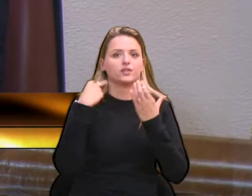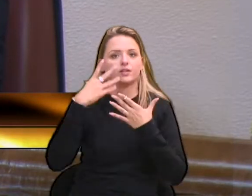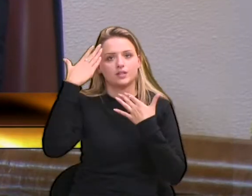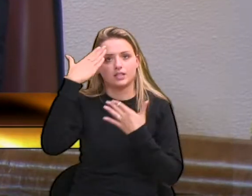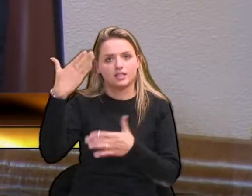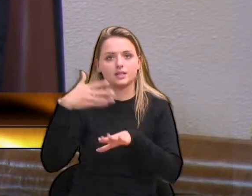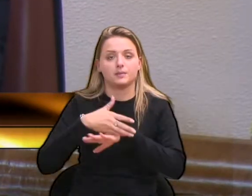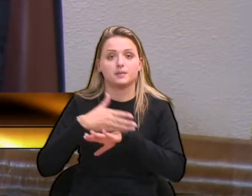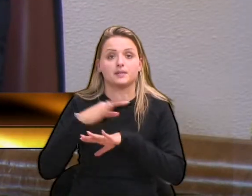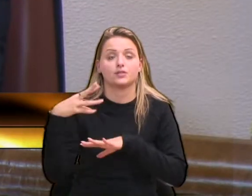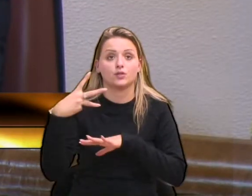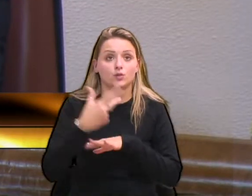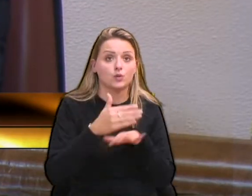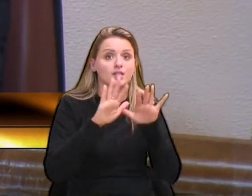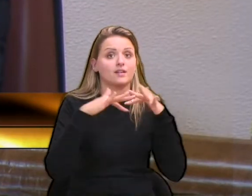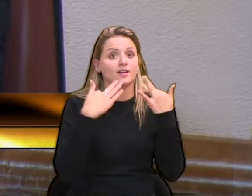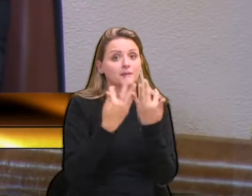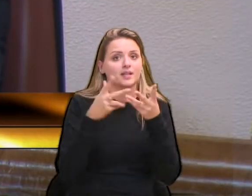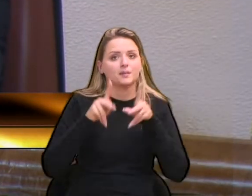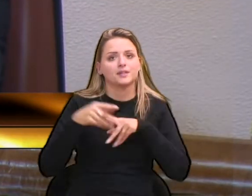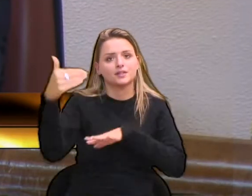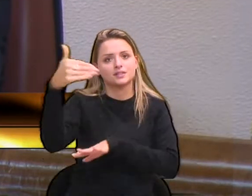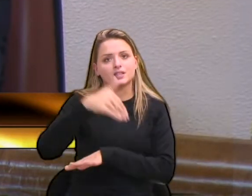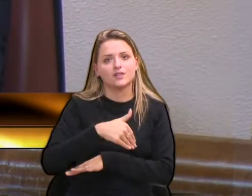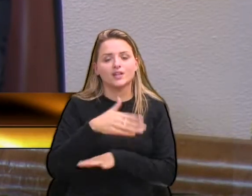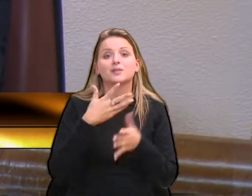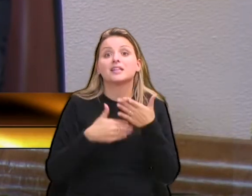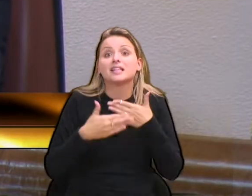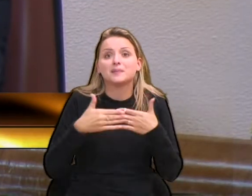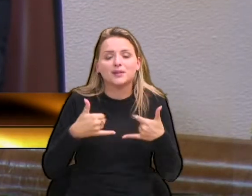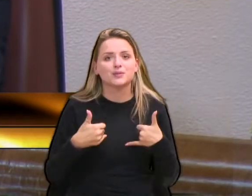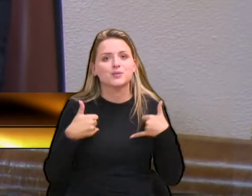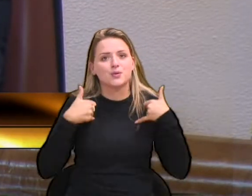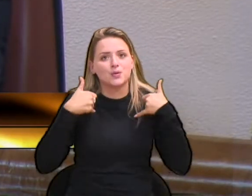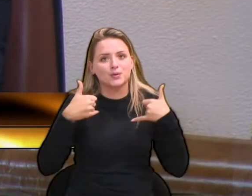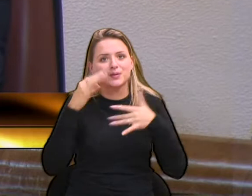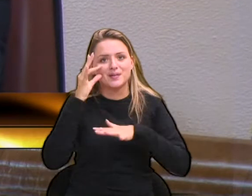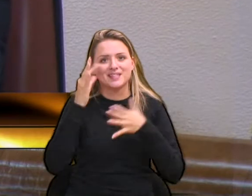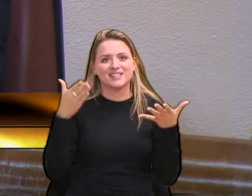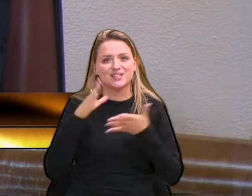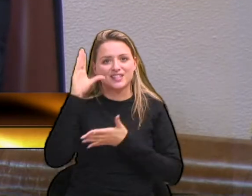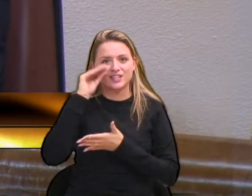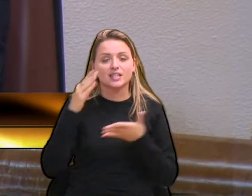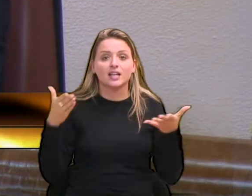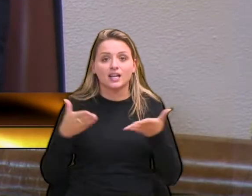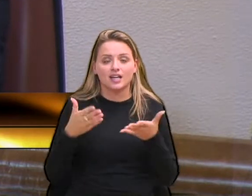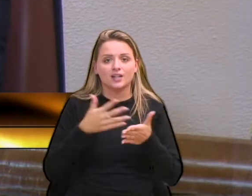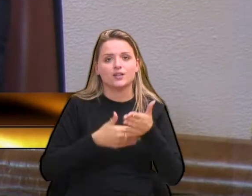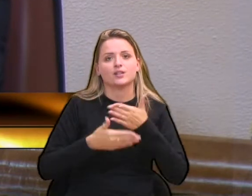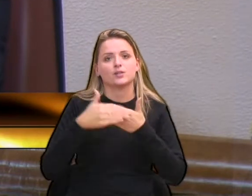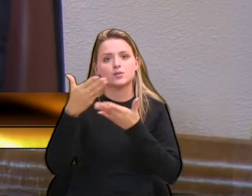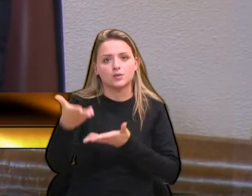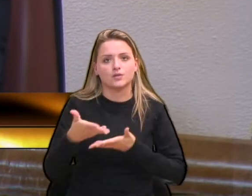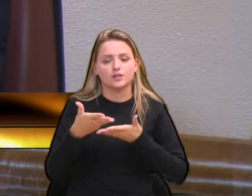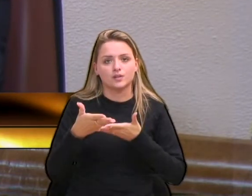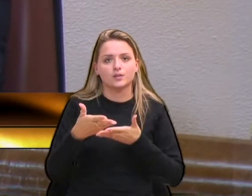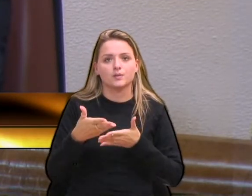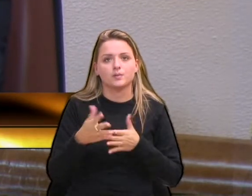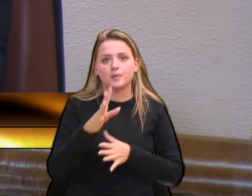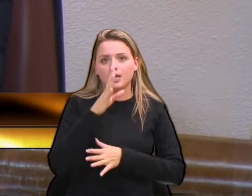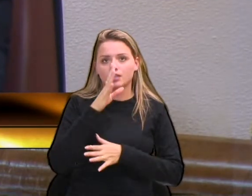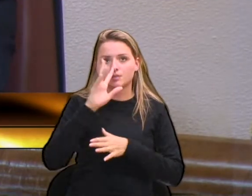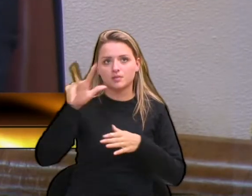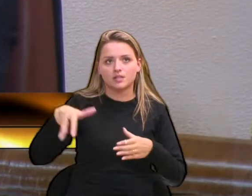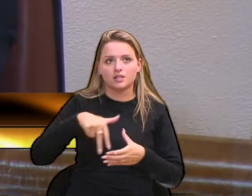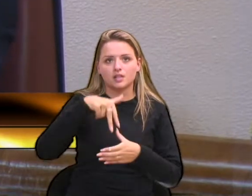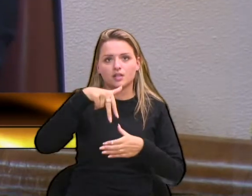autoridades, familiares, convidados, que muito nos honraram com a presença nessa noite. Convidamos a todos para acompanharem a